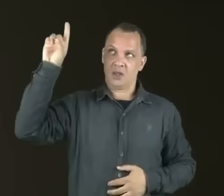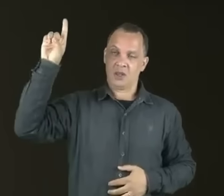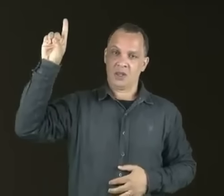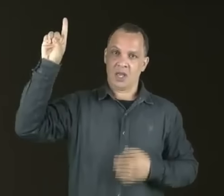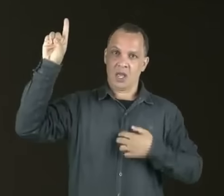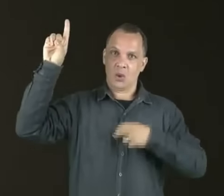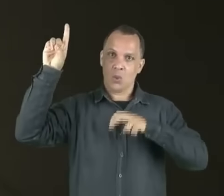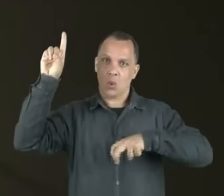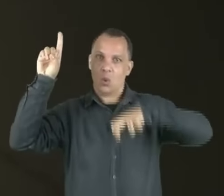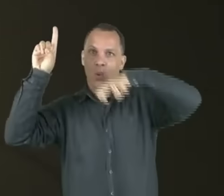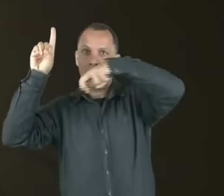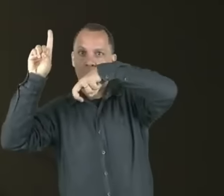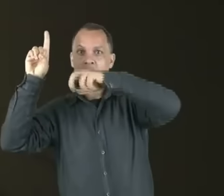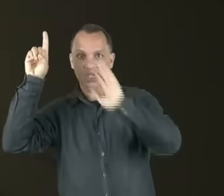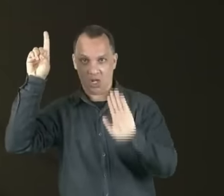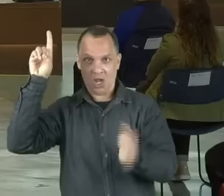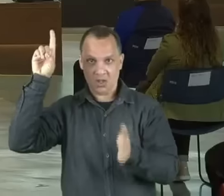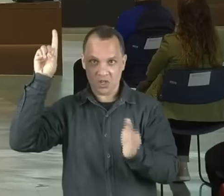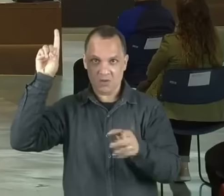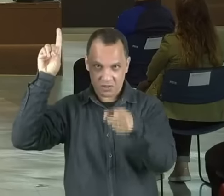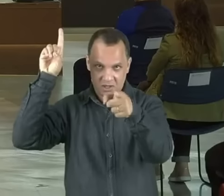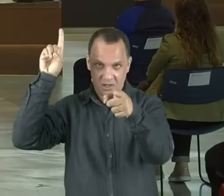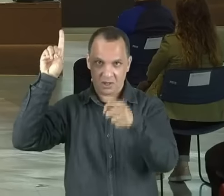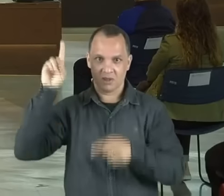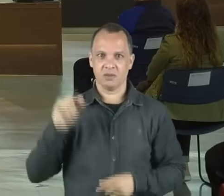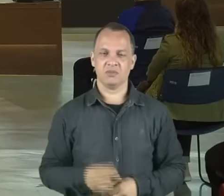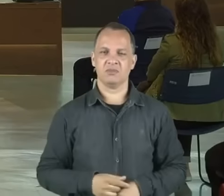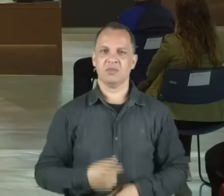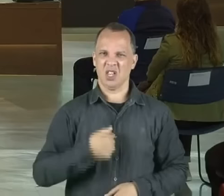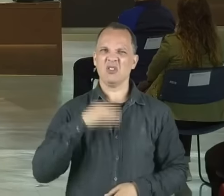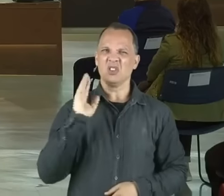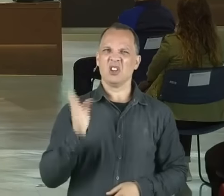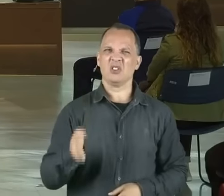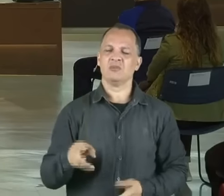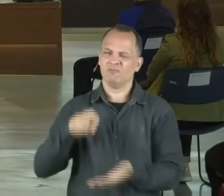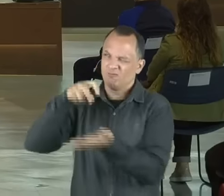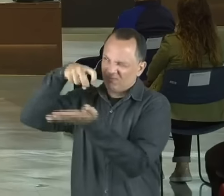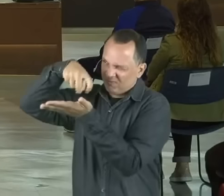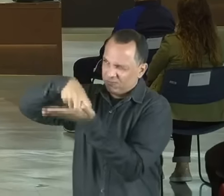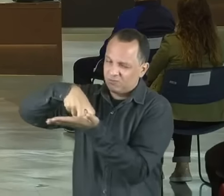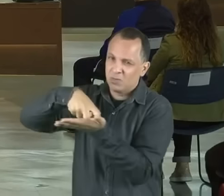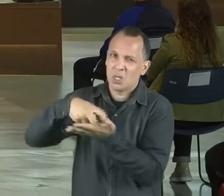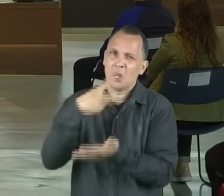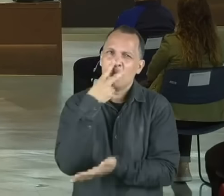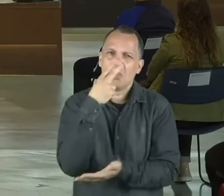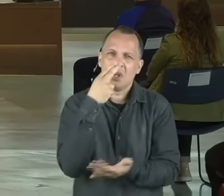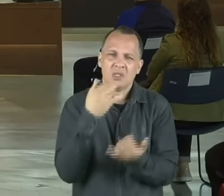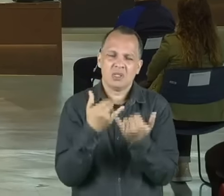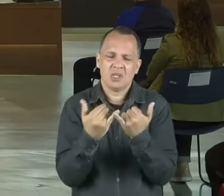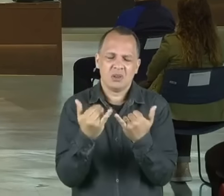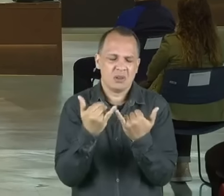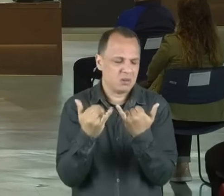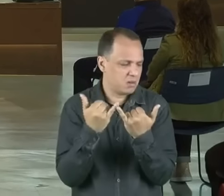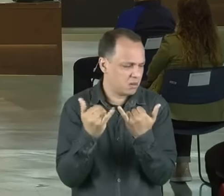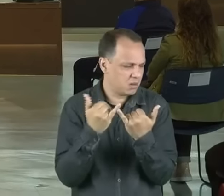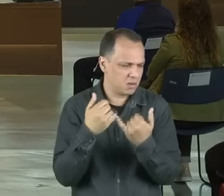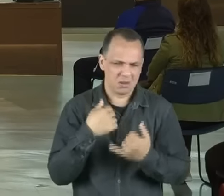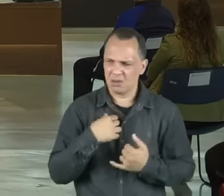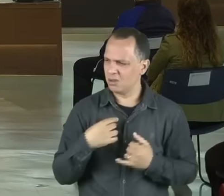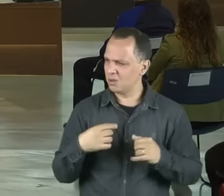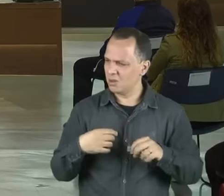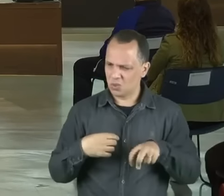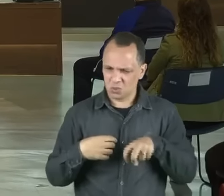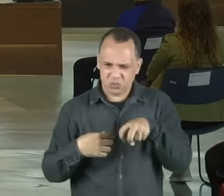e eu e muitas vezes e isso é tão louco